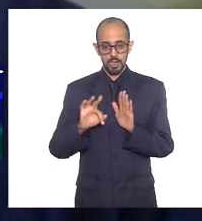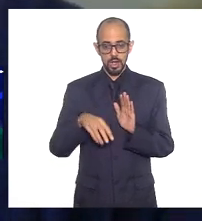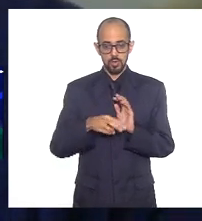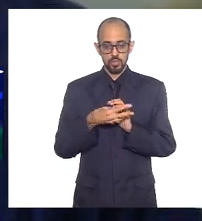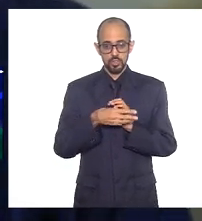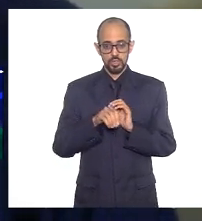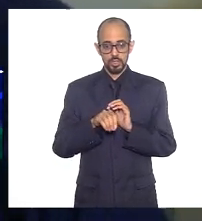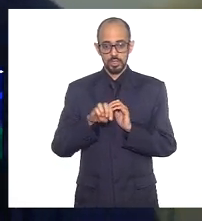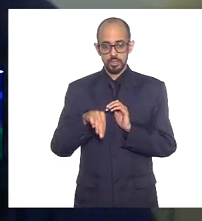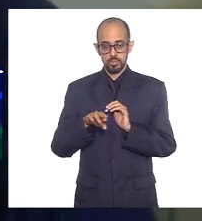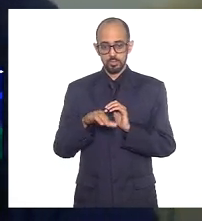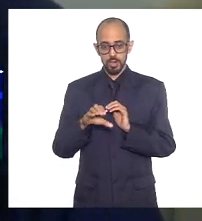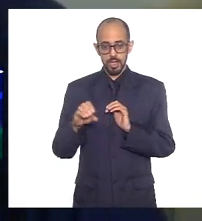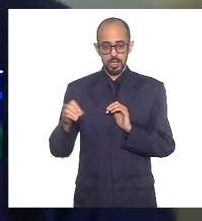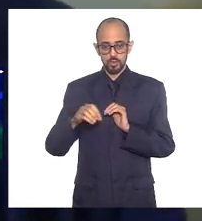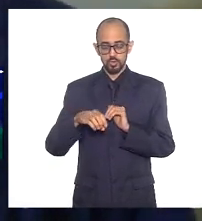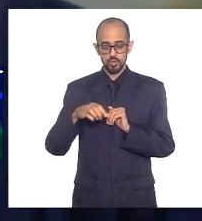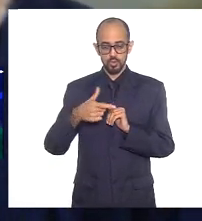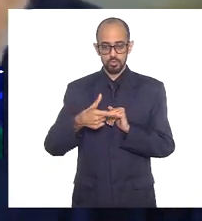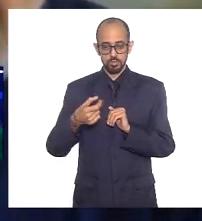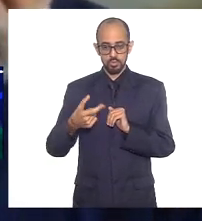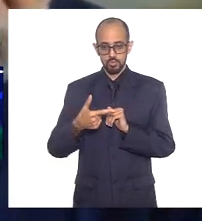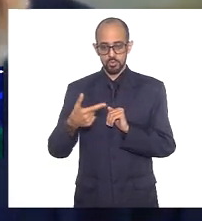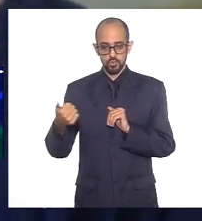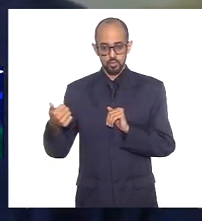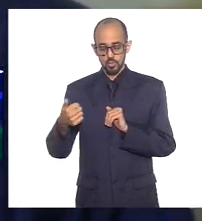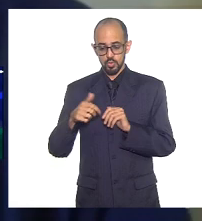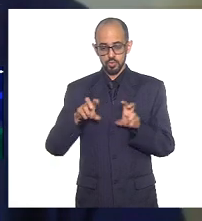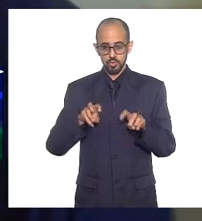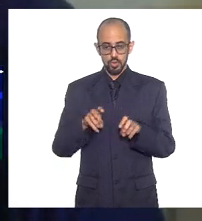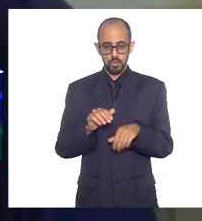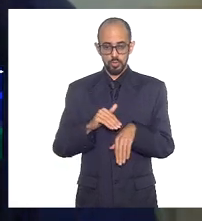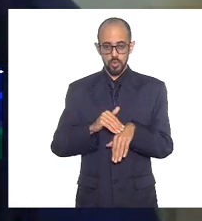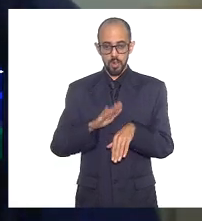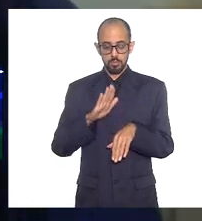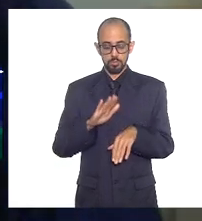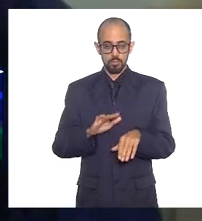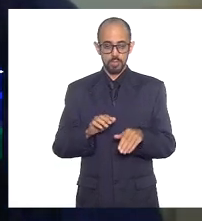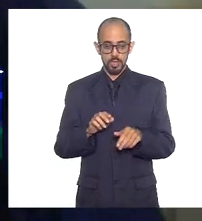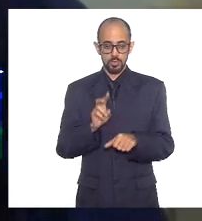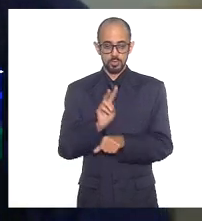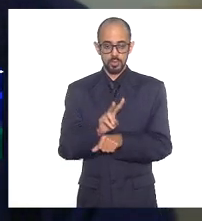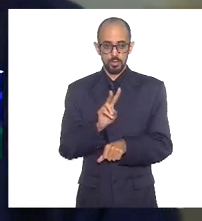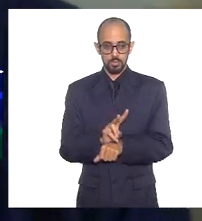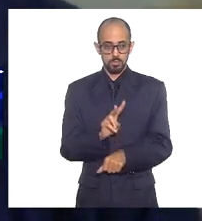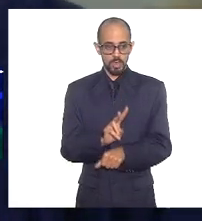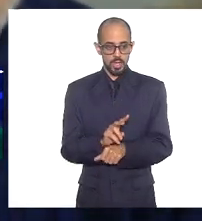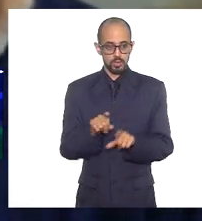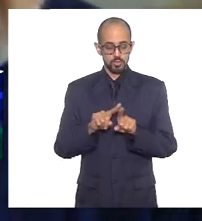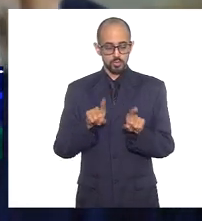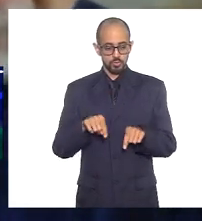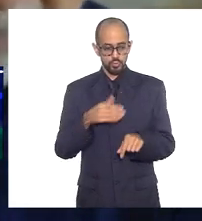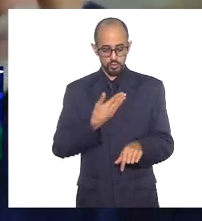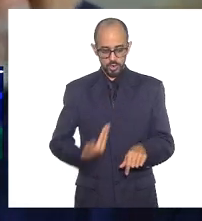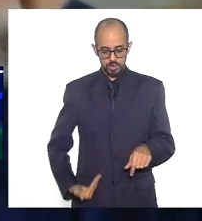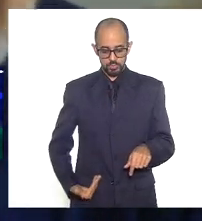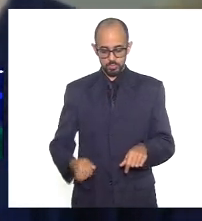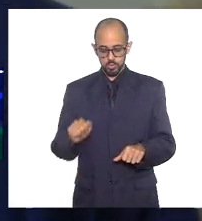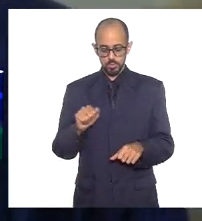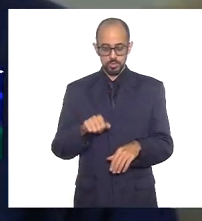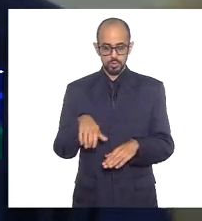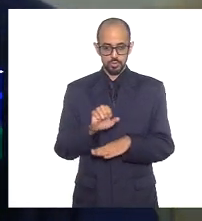21 no que tange o aumento da margem consignável dos servidores públicos